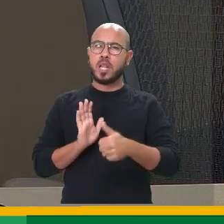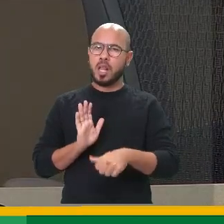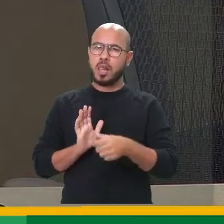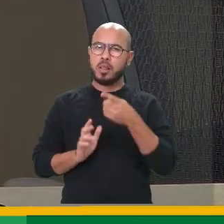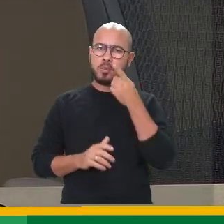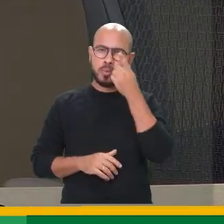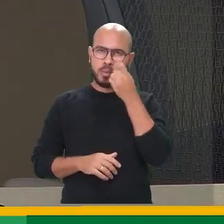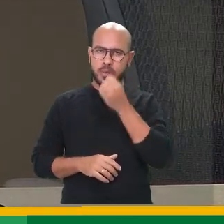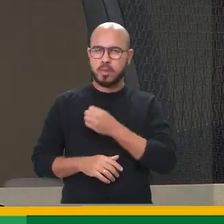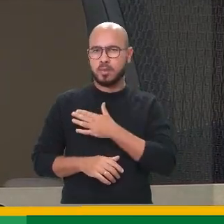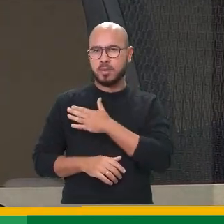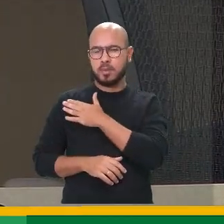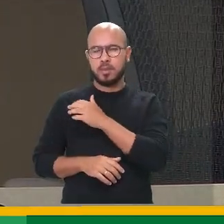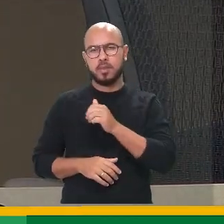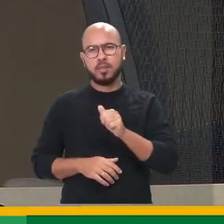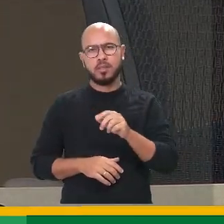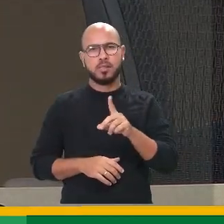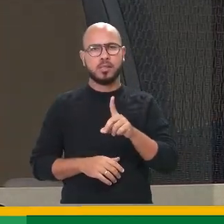daí